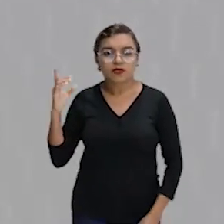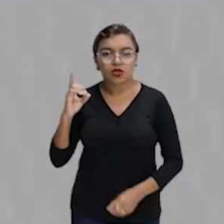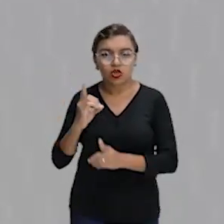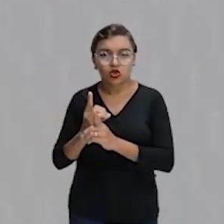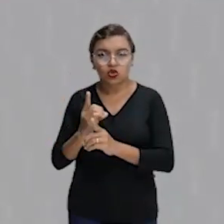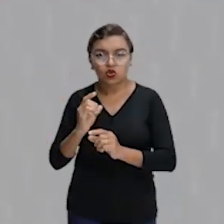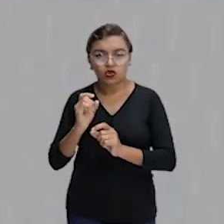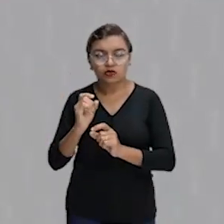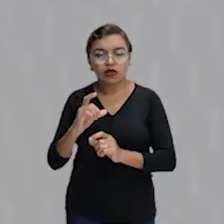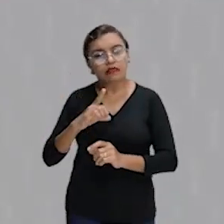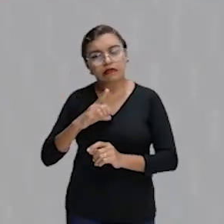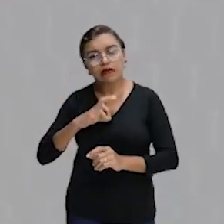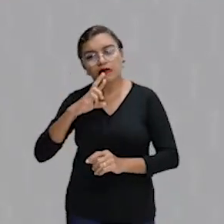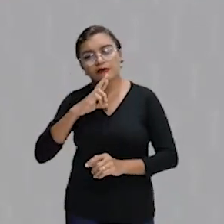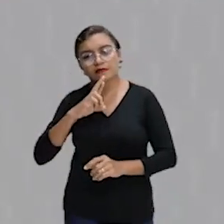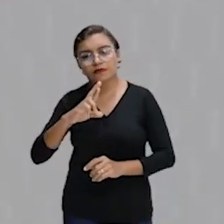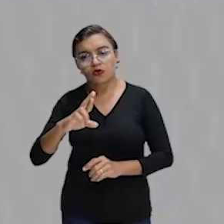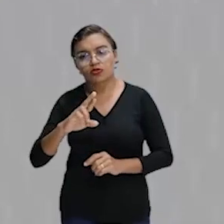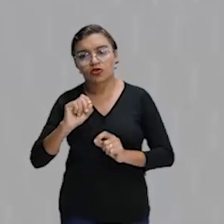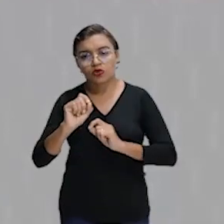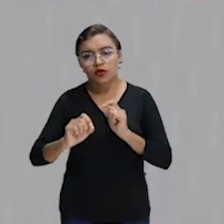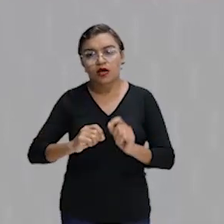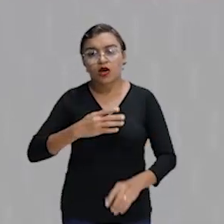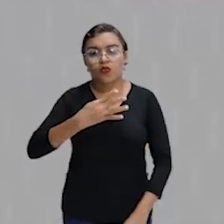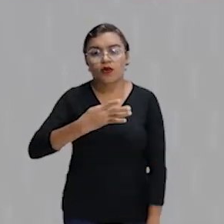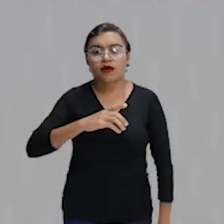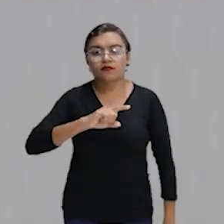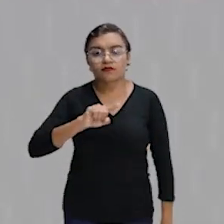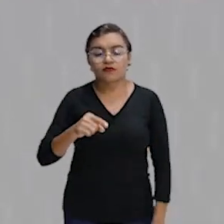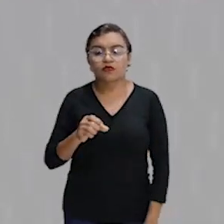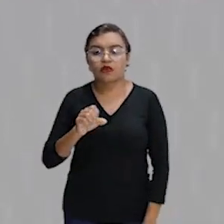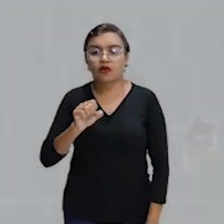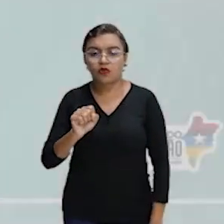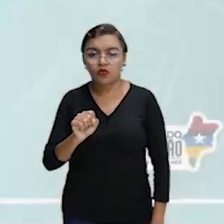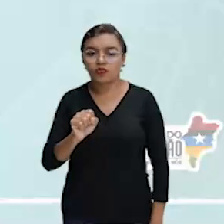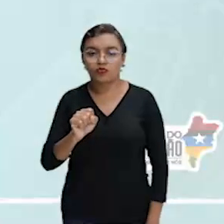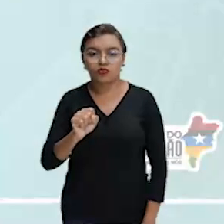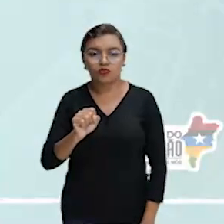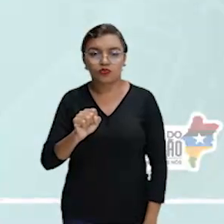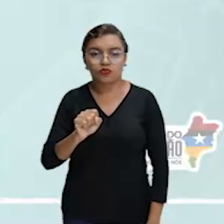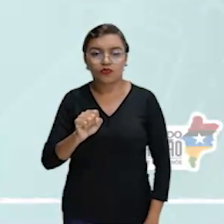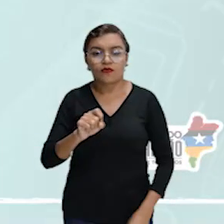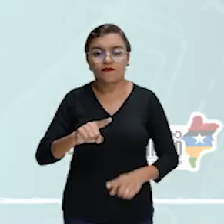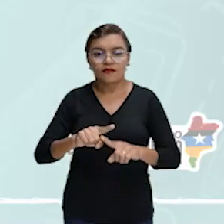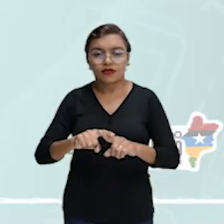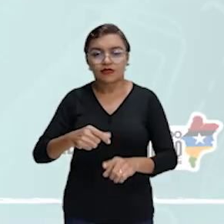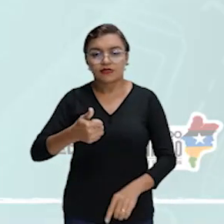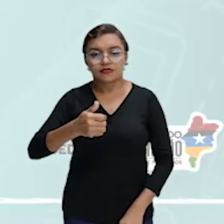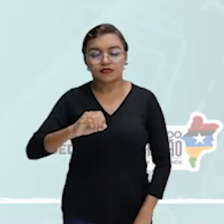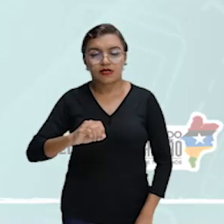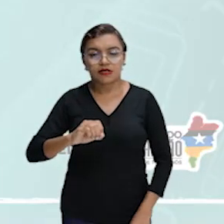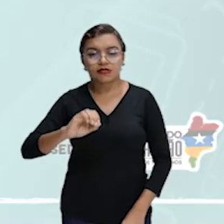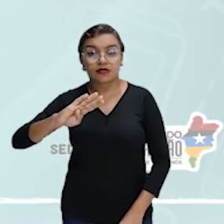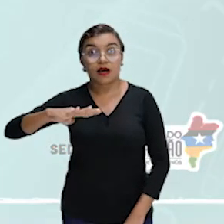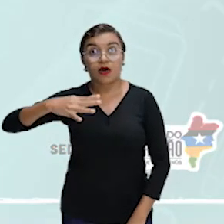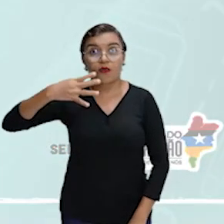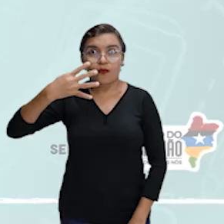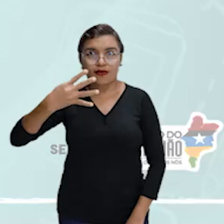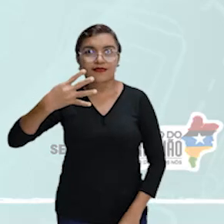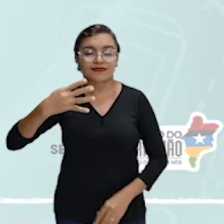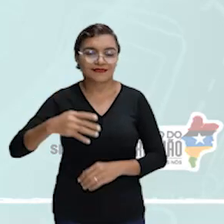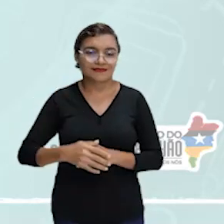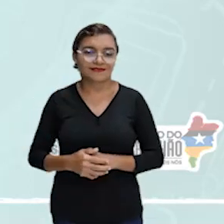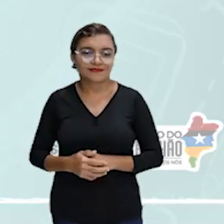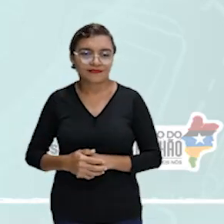encontramos 4,8 vezes 10 elevado à quarta potência. E lá, né, no nosso gabarito, olha só, das opções que foram dadas, quem